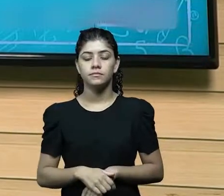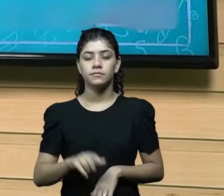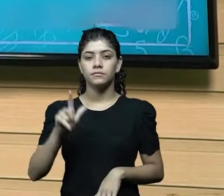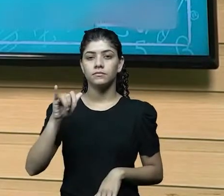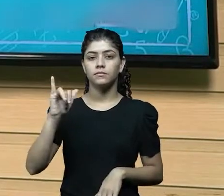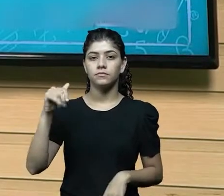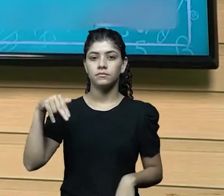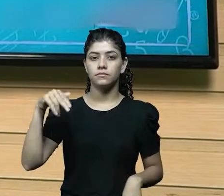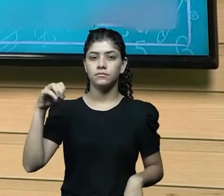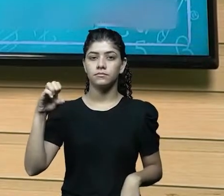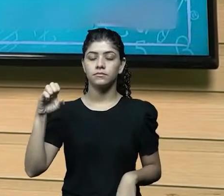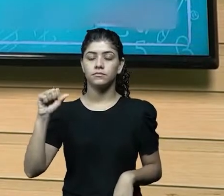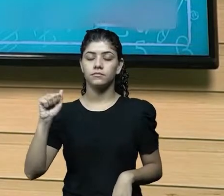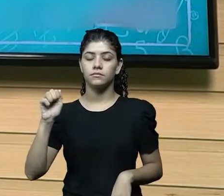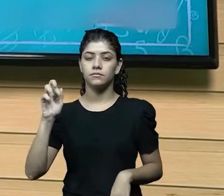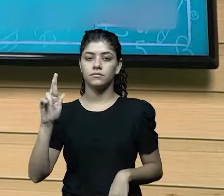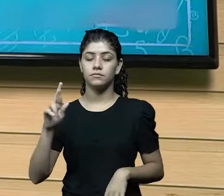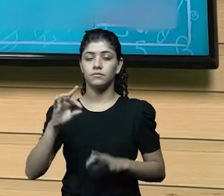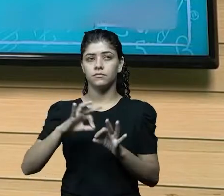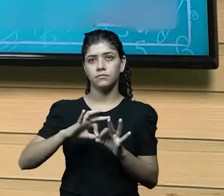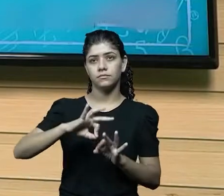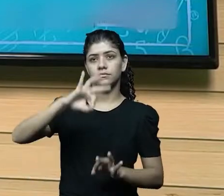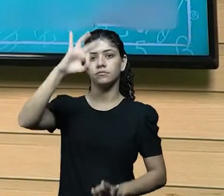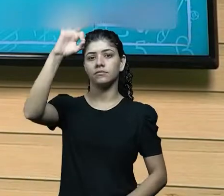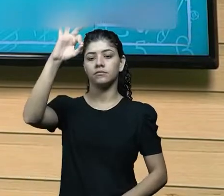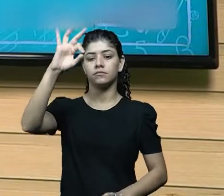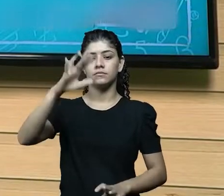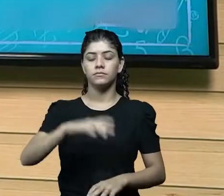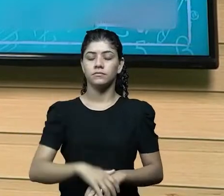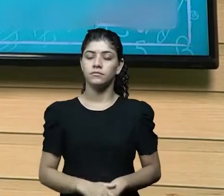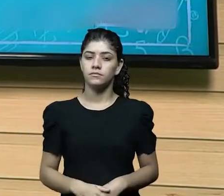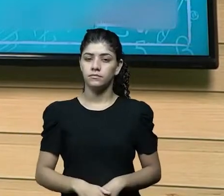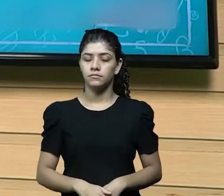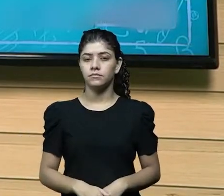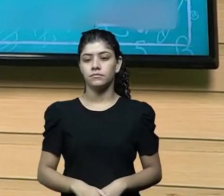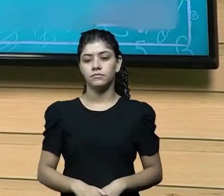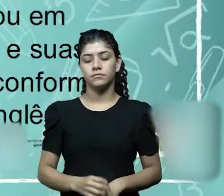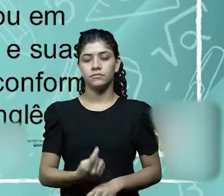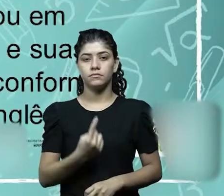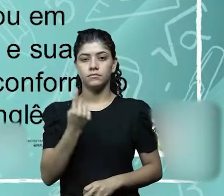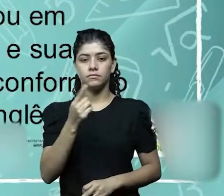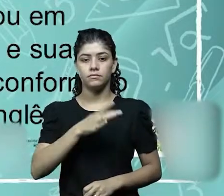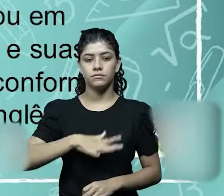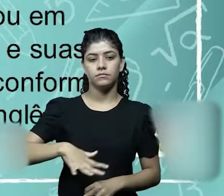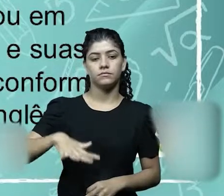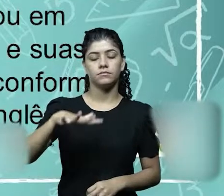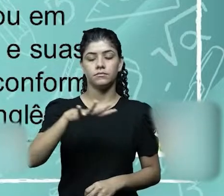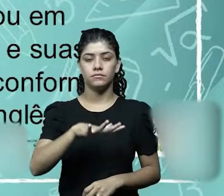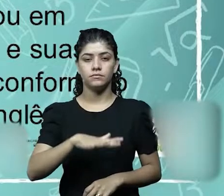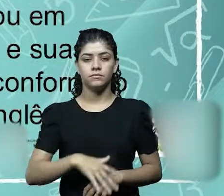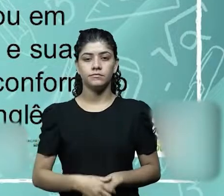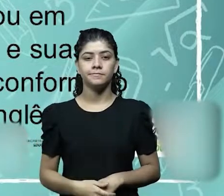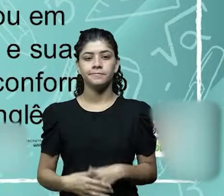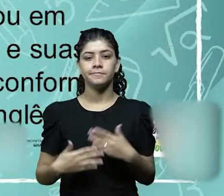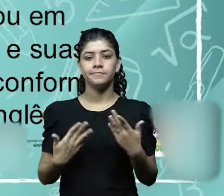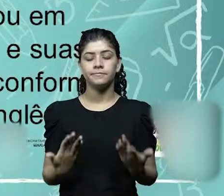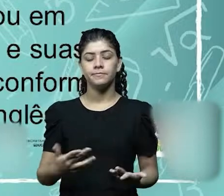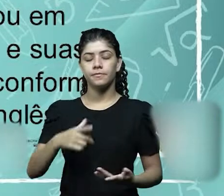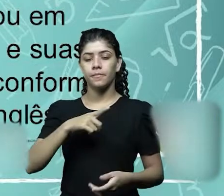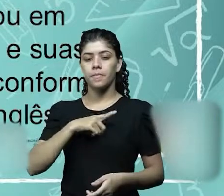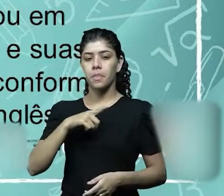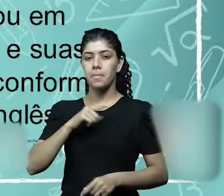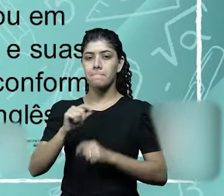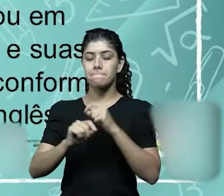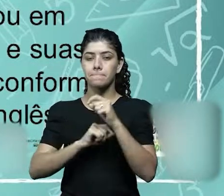comprimentos, larguras, alturas, medidas em uma única dimensão. Nessa lâmina estão graduadas